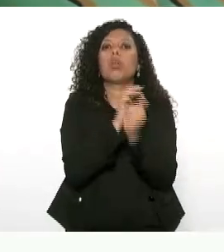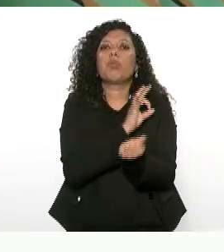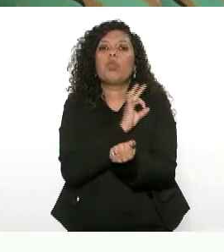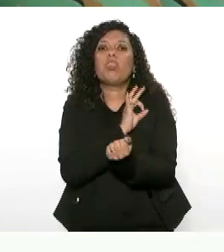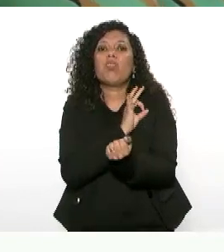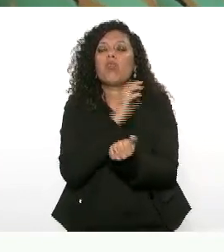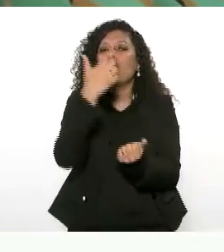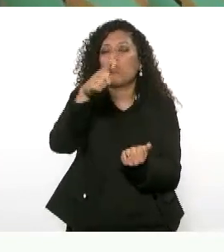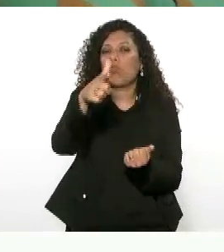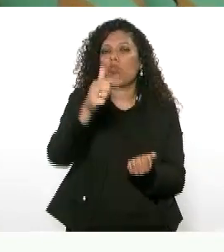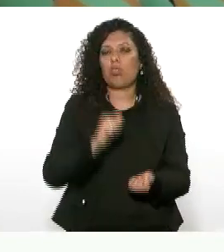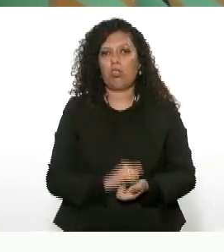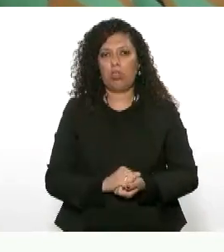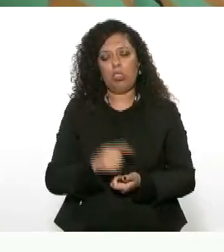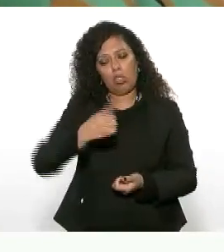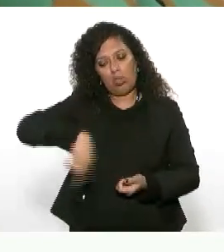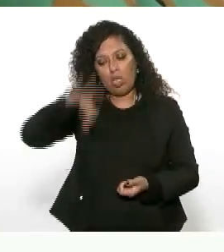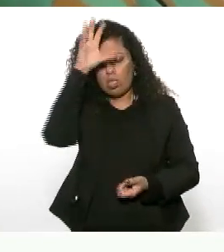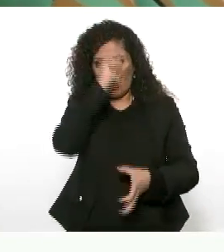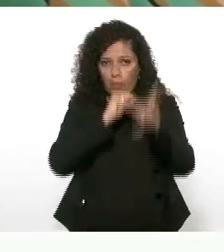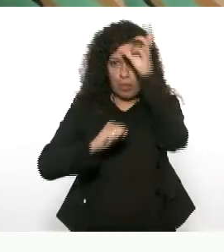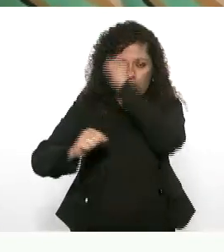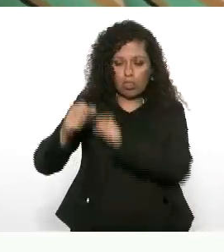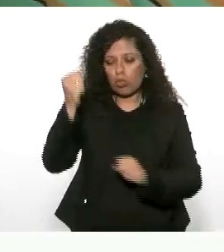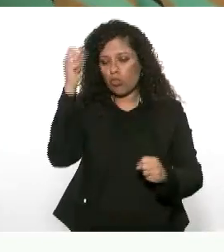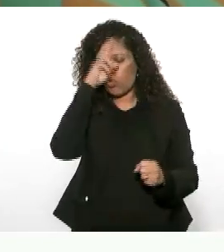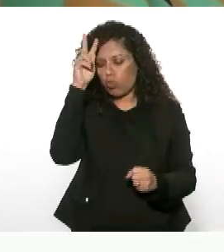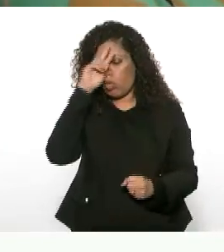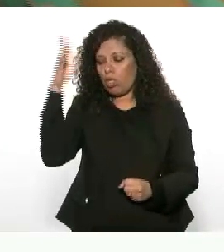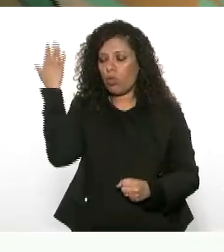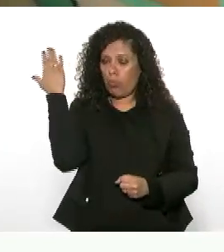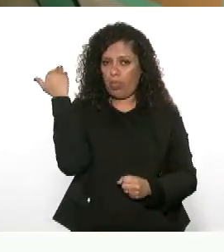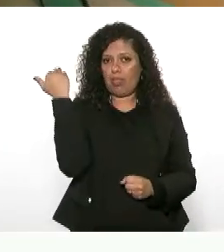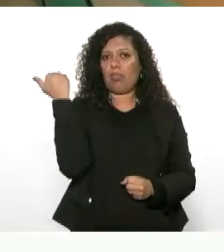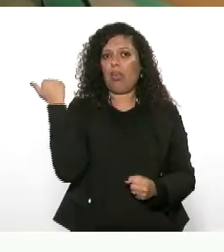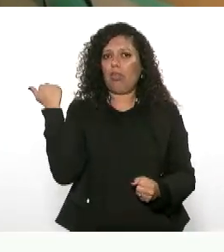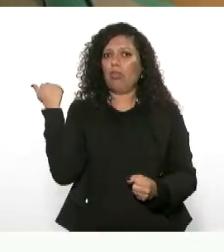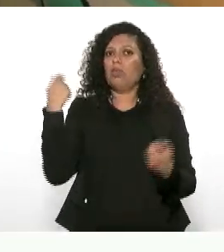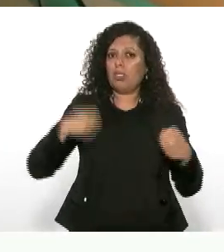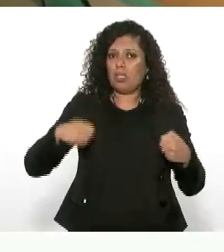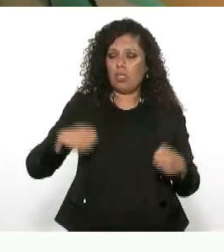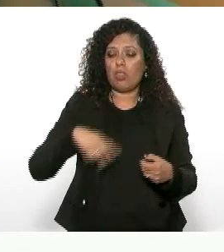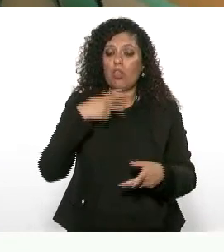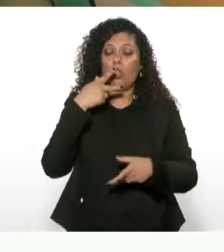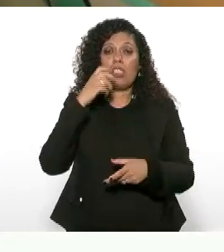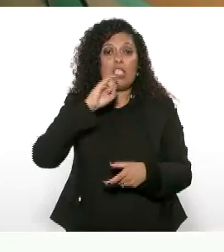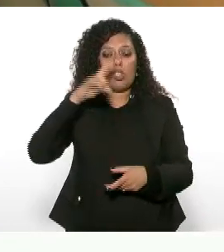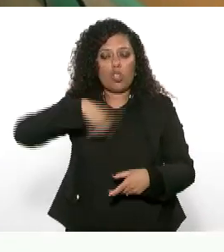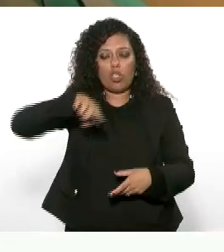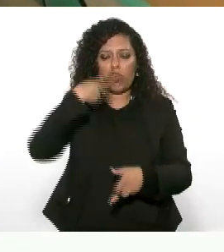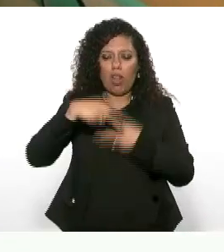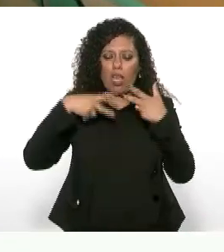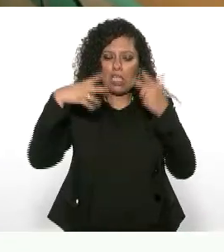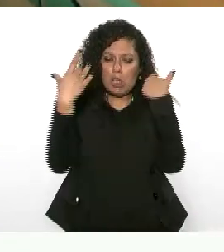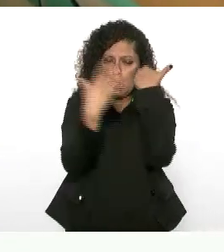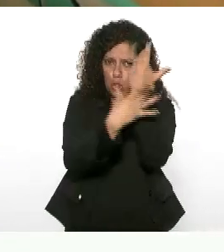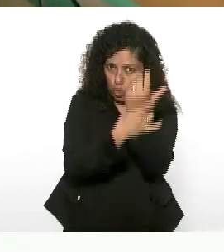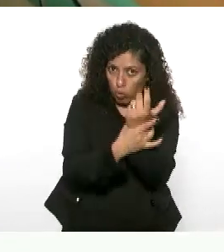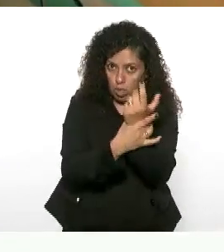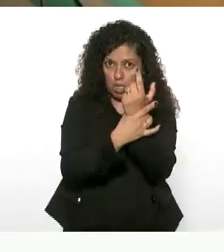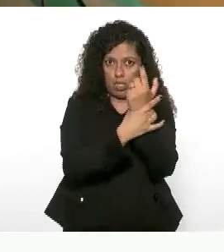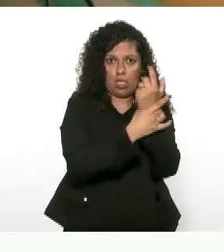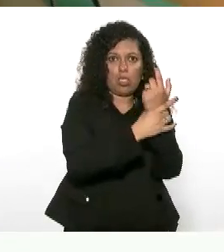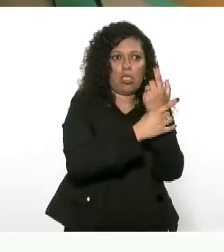não veio. Então, que aprendamos, né, daqui para frente, que ambos os termos, segurança pública e defesa